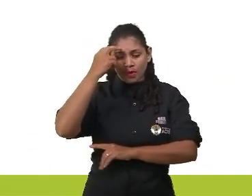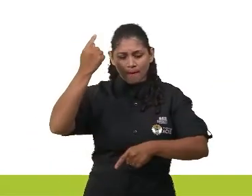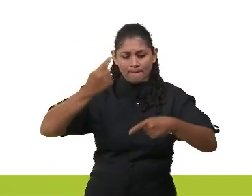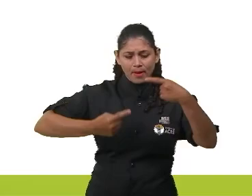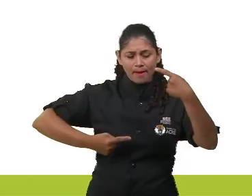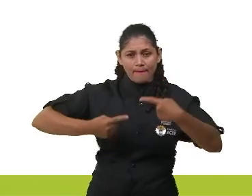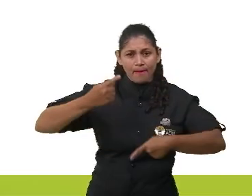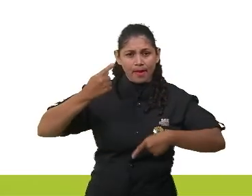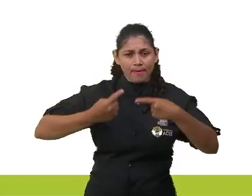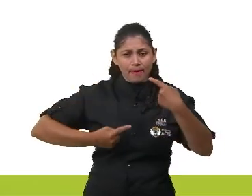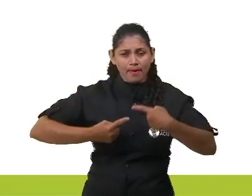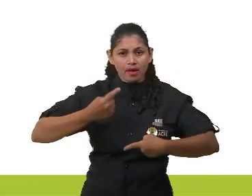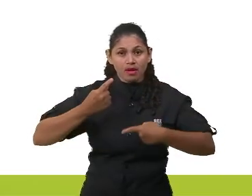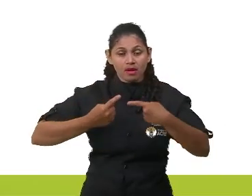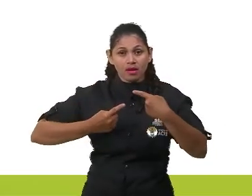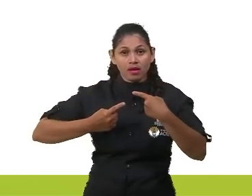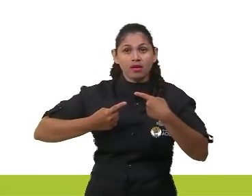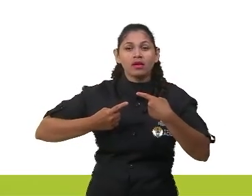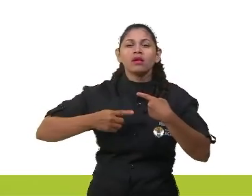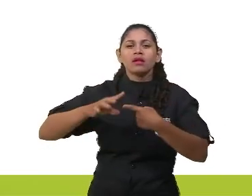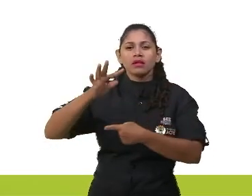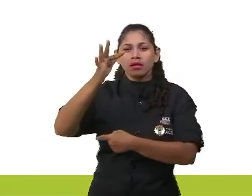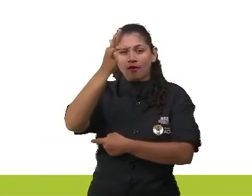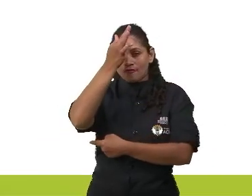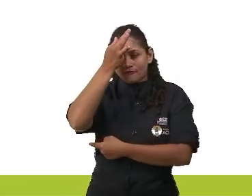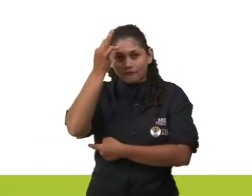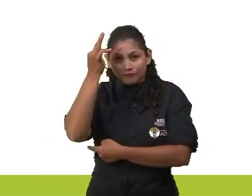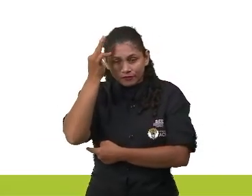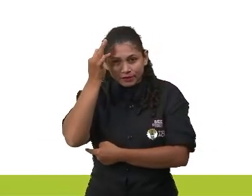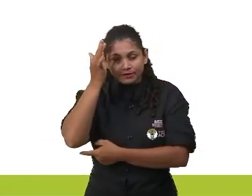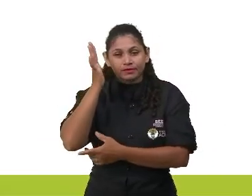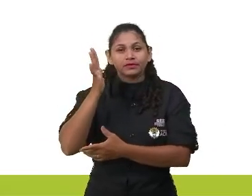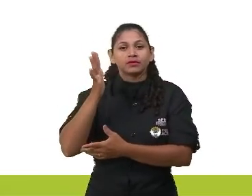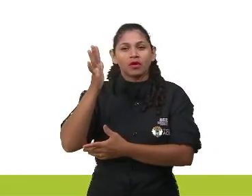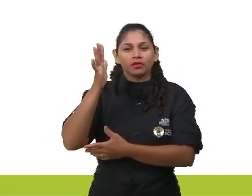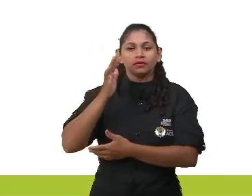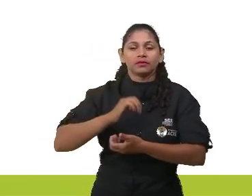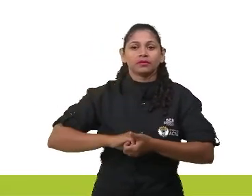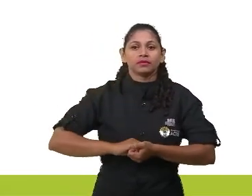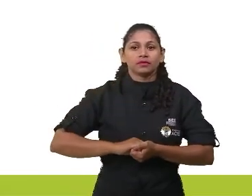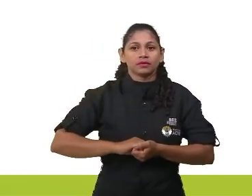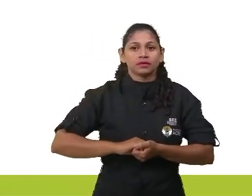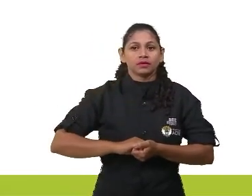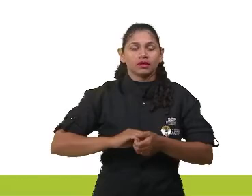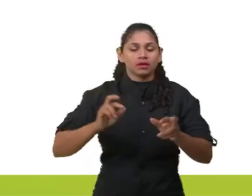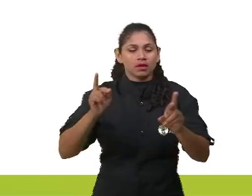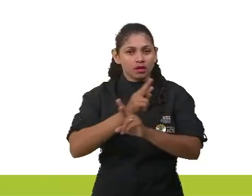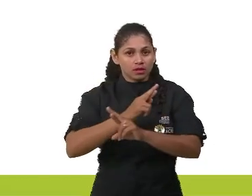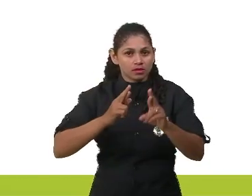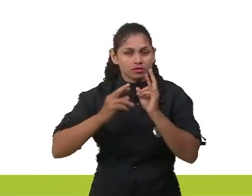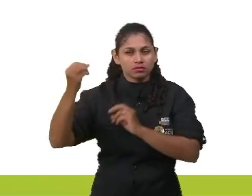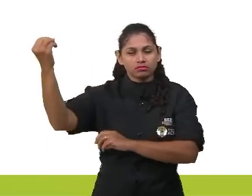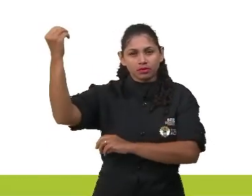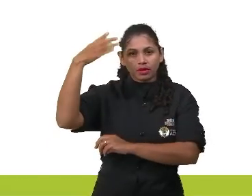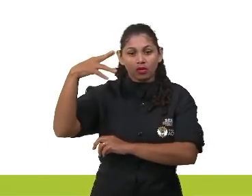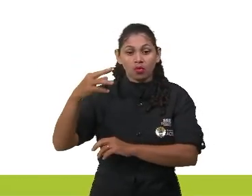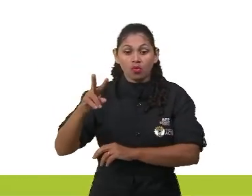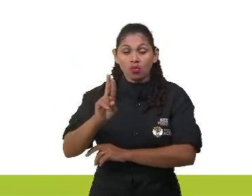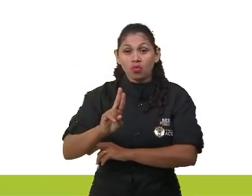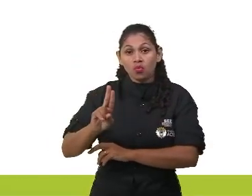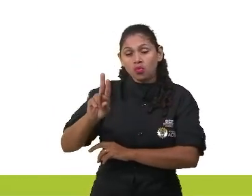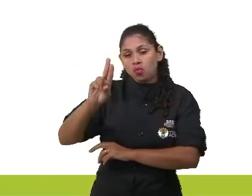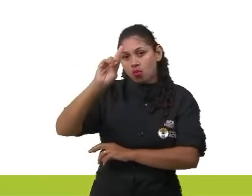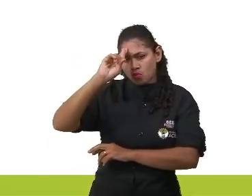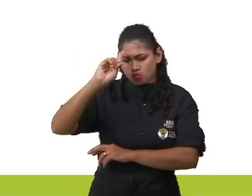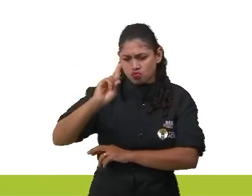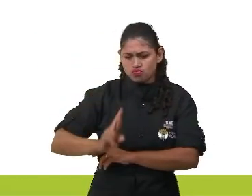filosófica mencionada no texto, discussão filosófica seria a discussão a respeito do iluminismo, né, do uso da razão, tinha